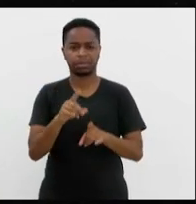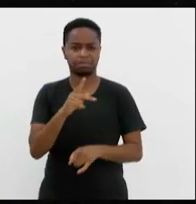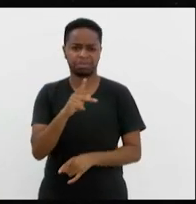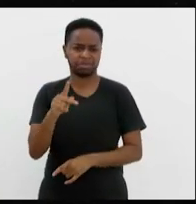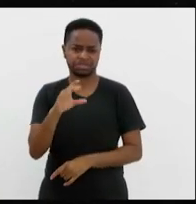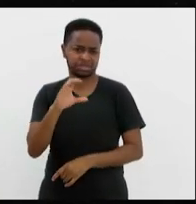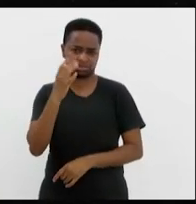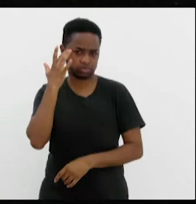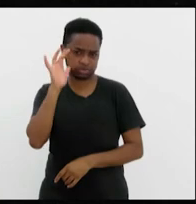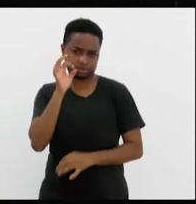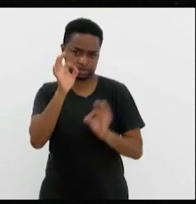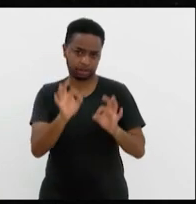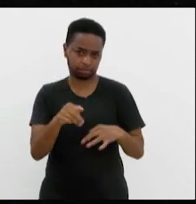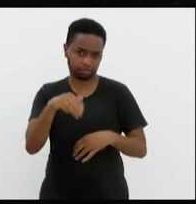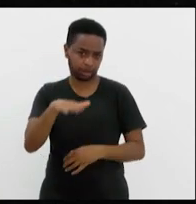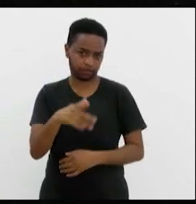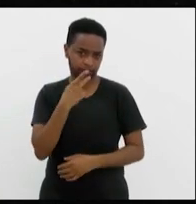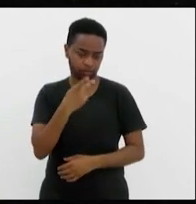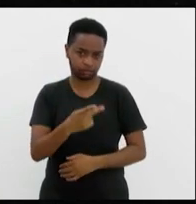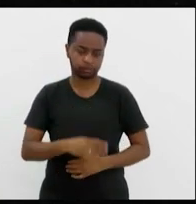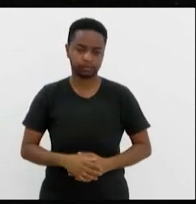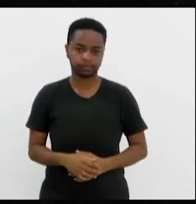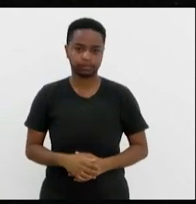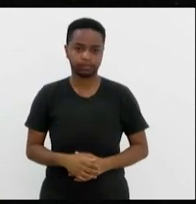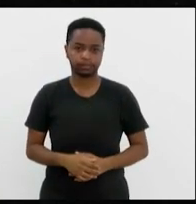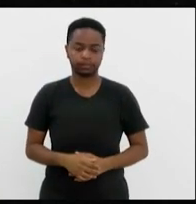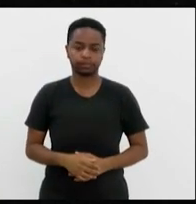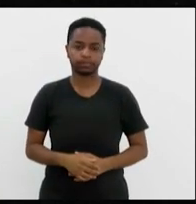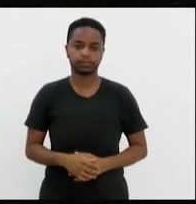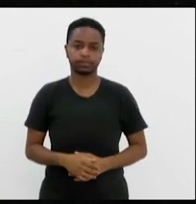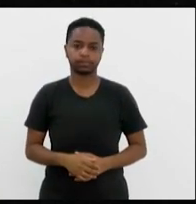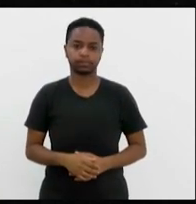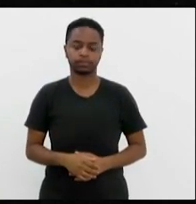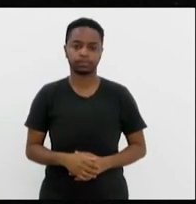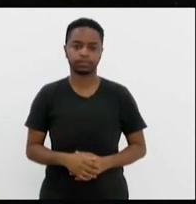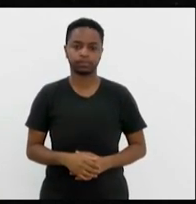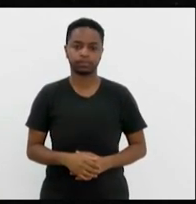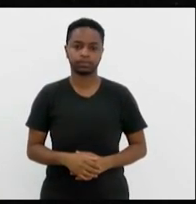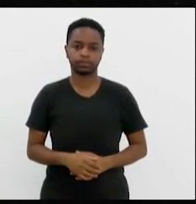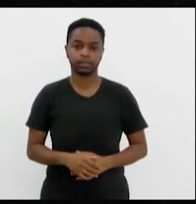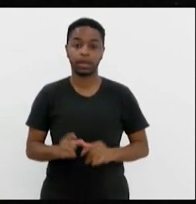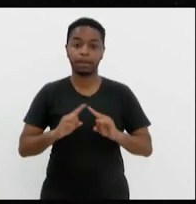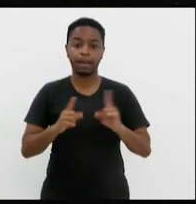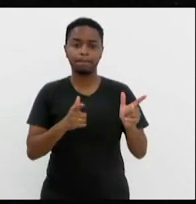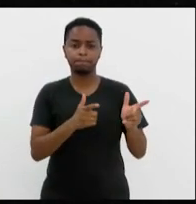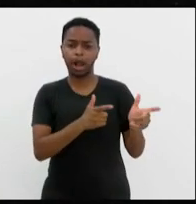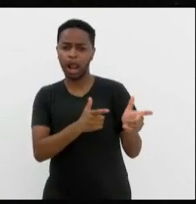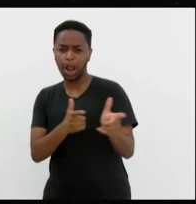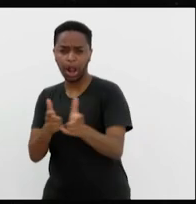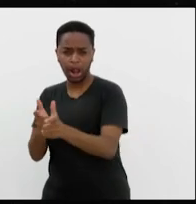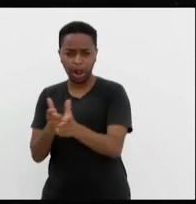bem, tive essa notícia agora, que foi totalmente metralhado